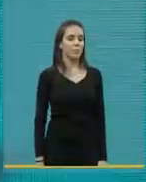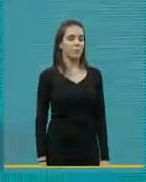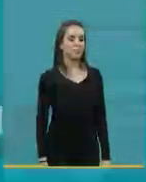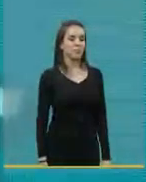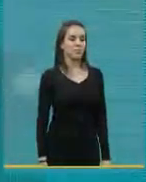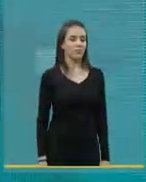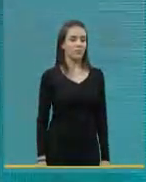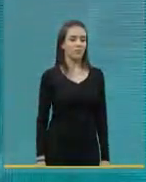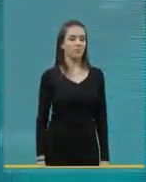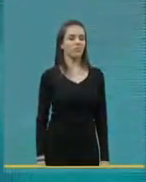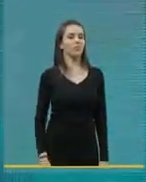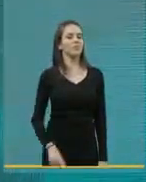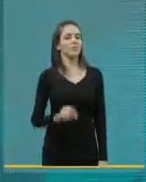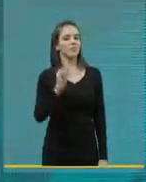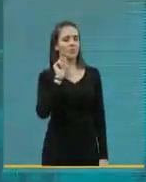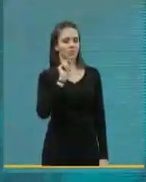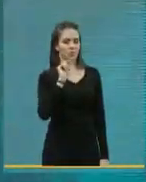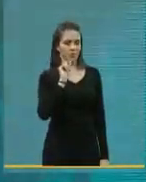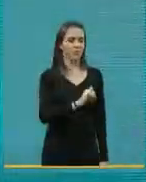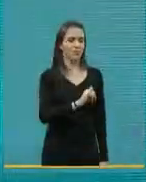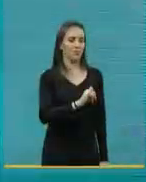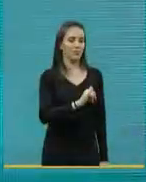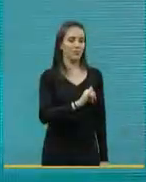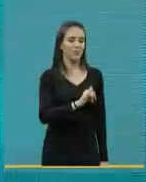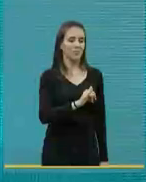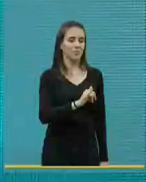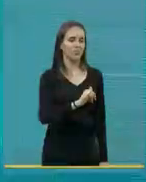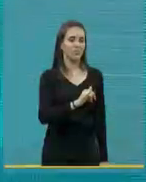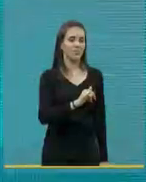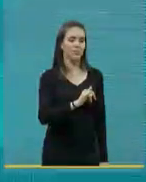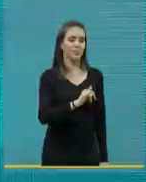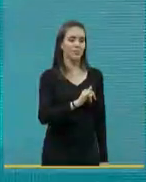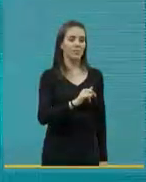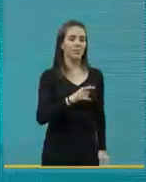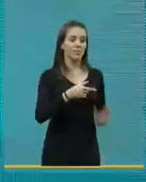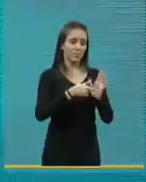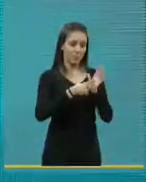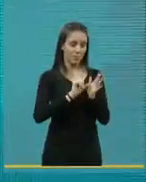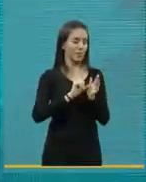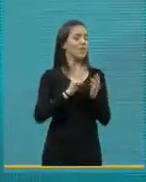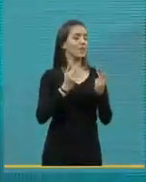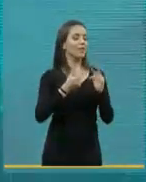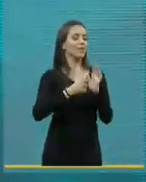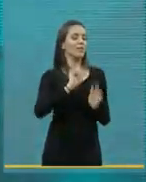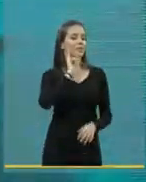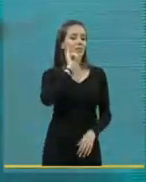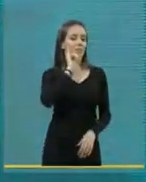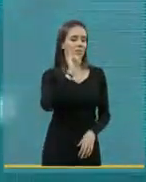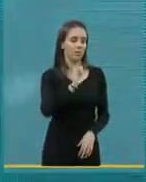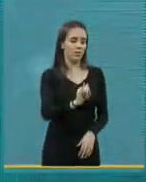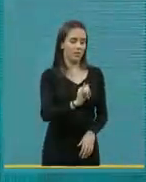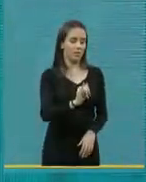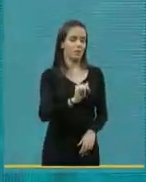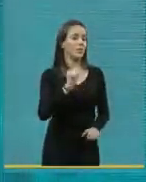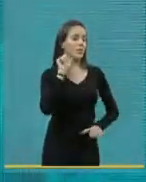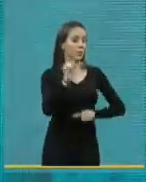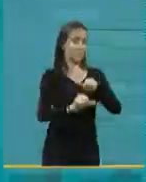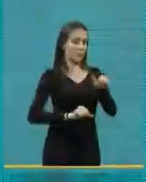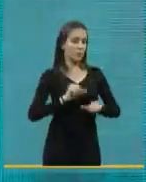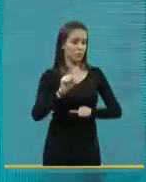que o candidato ou é exatamente a questão das reformas